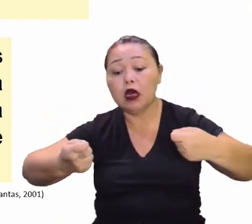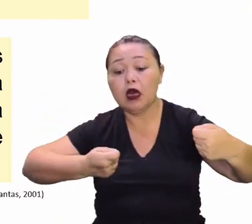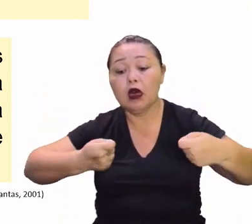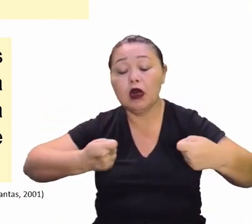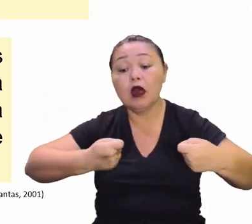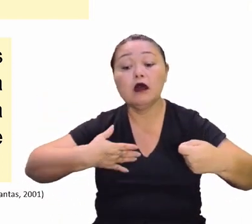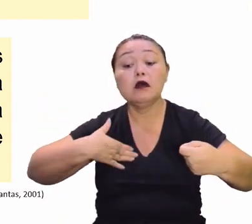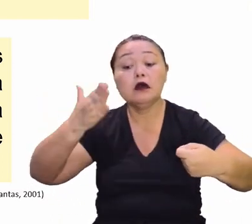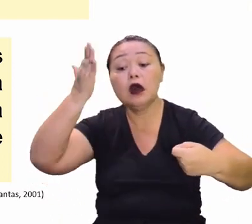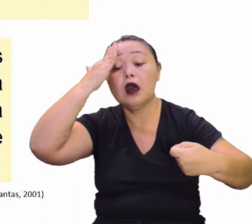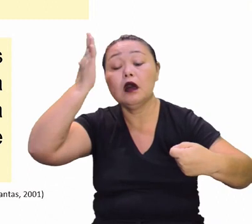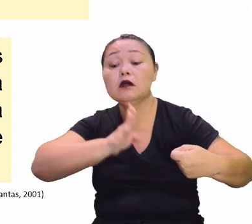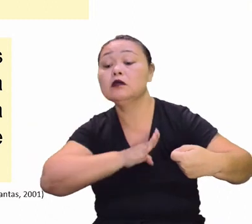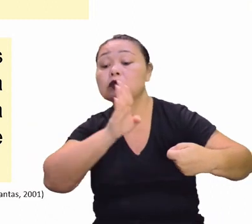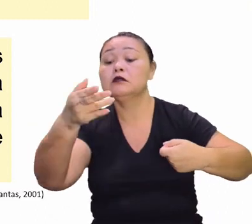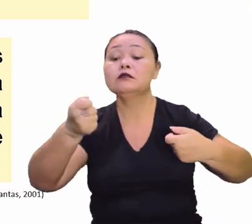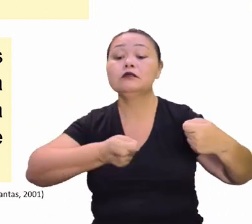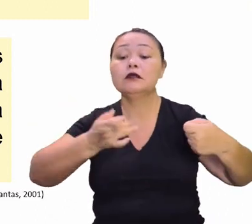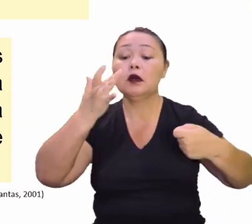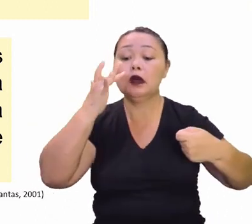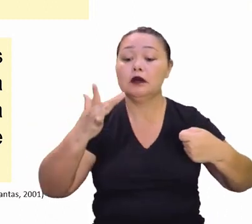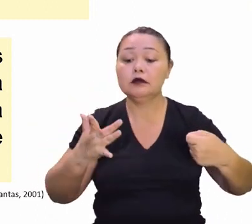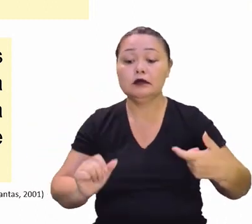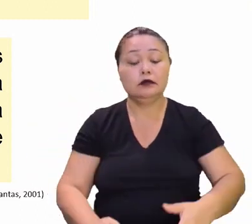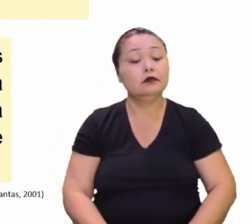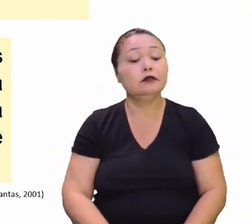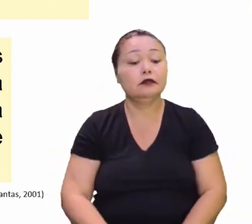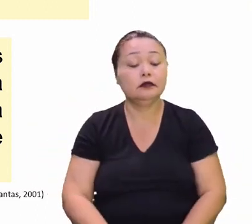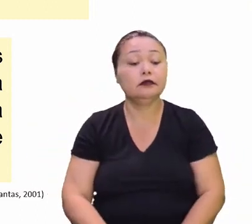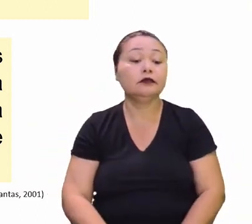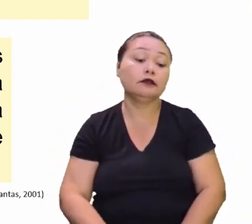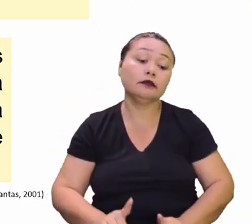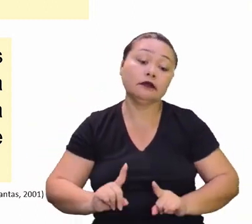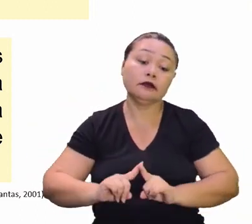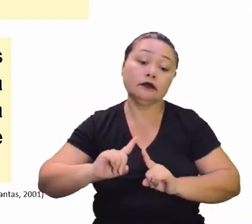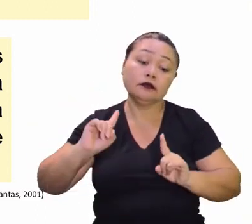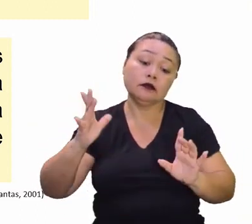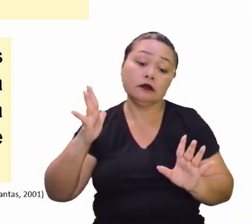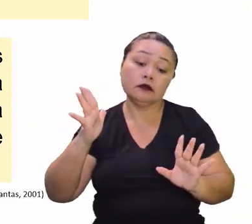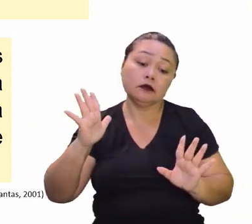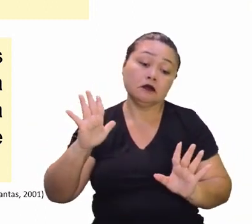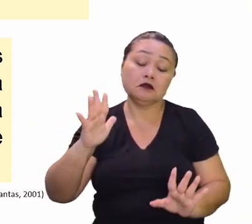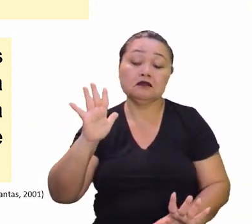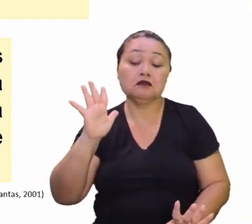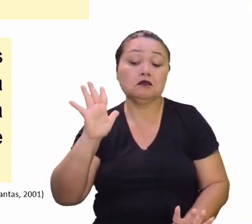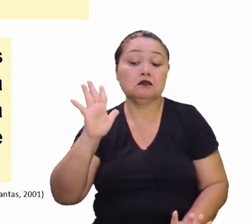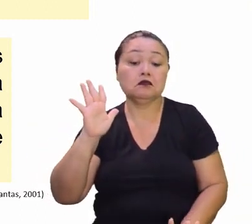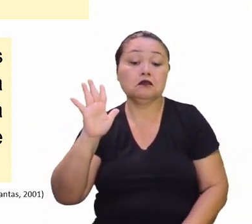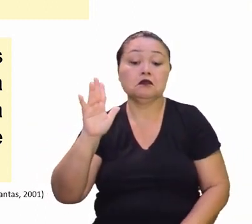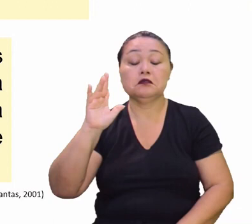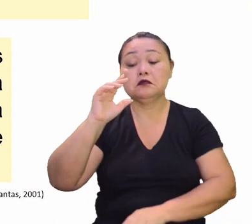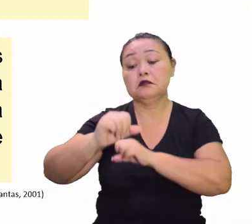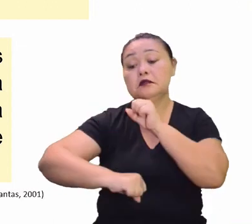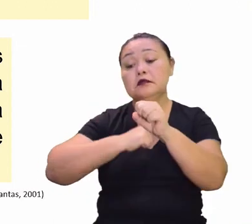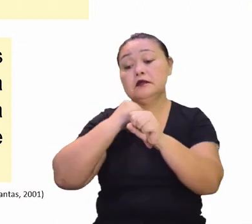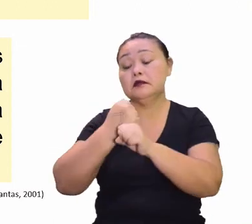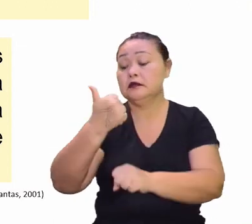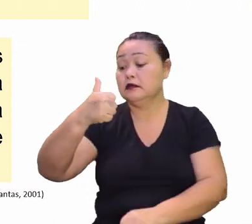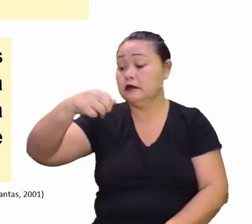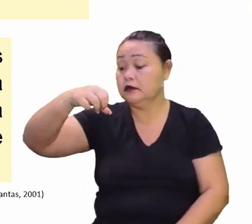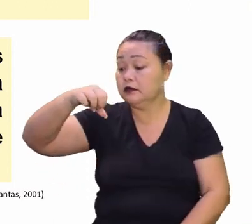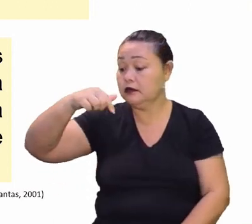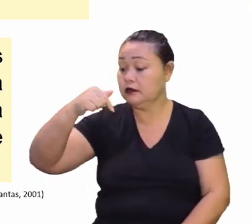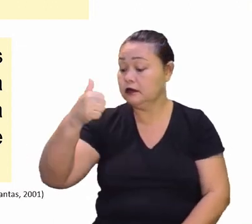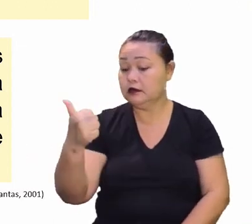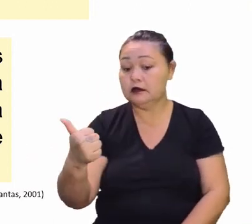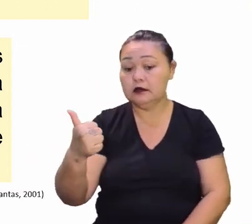galera queria saber de trabalhar lá no garimpo. Lá em idos de